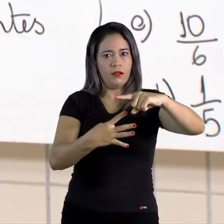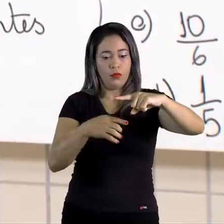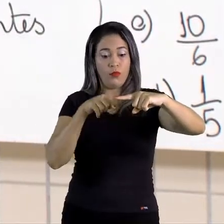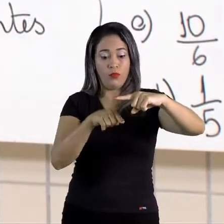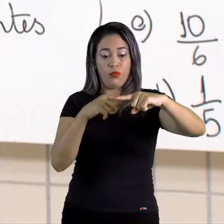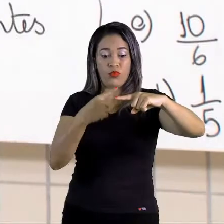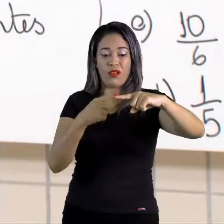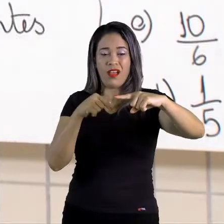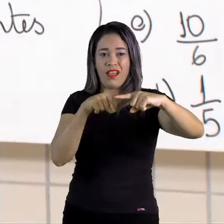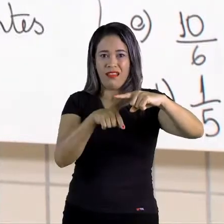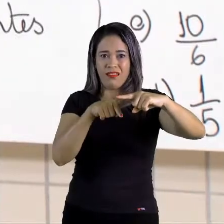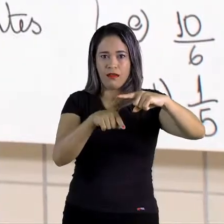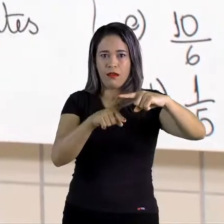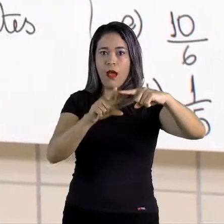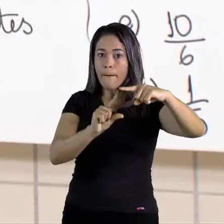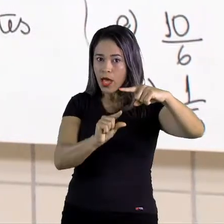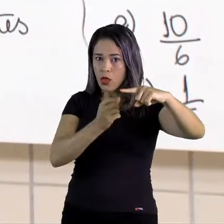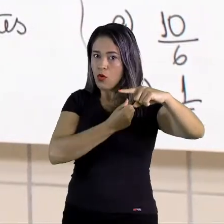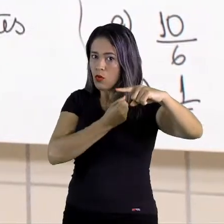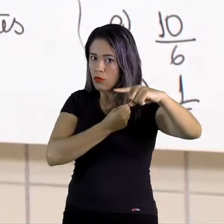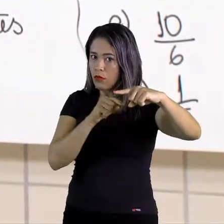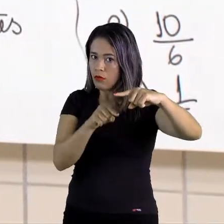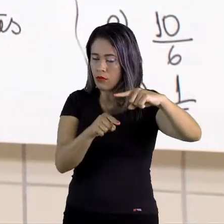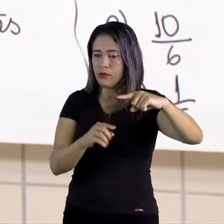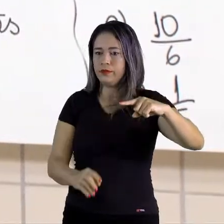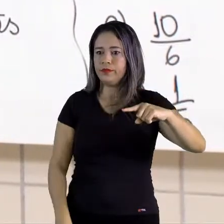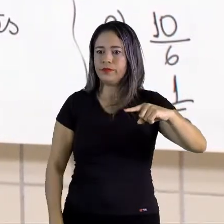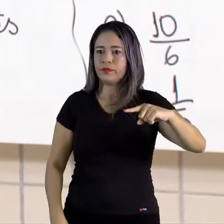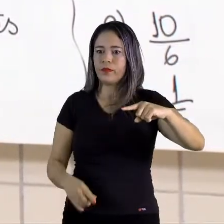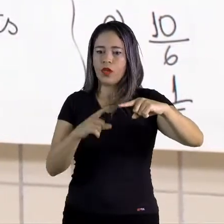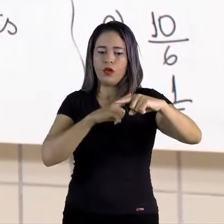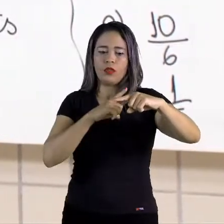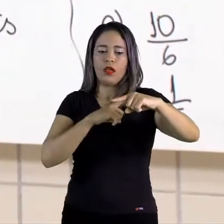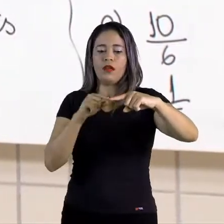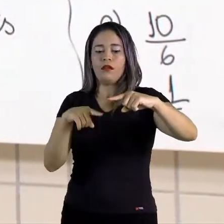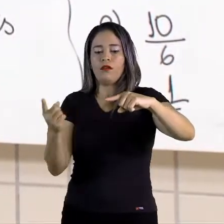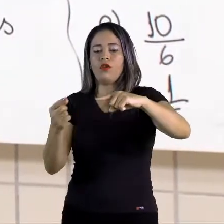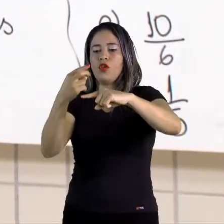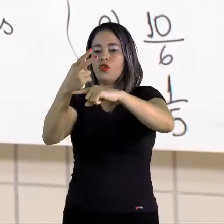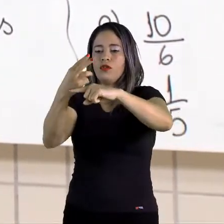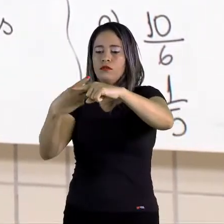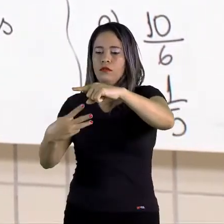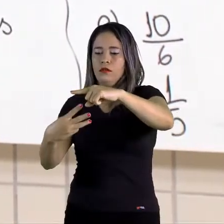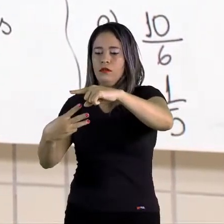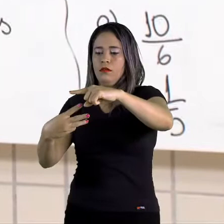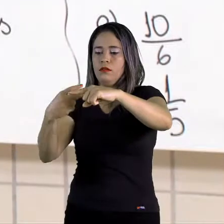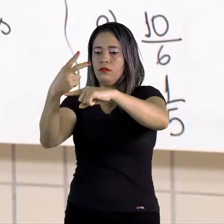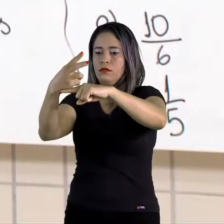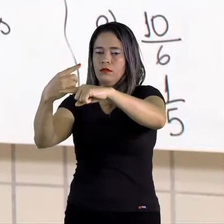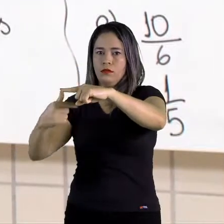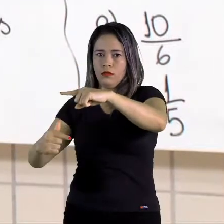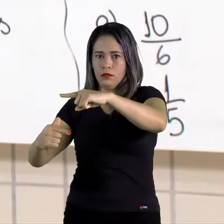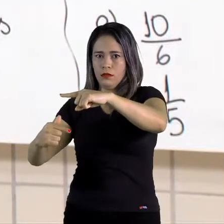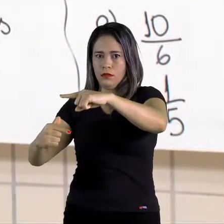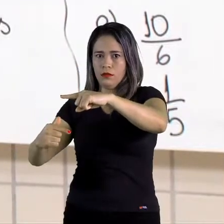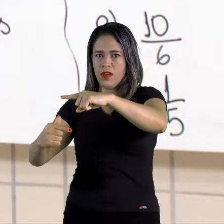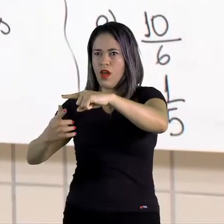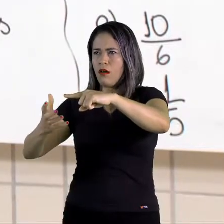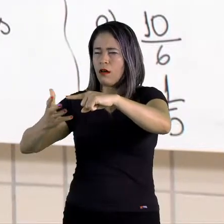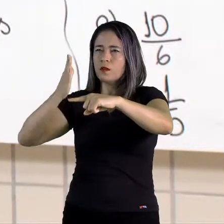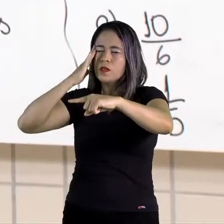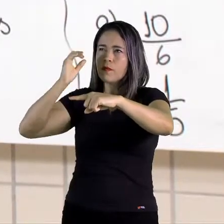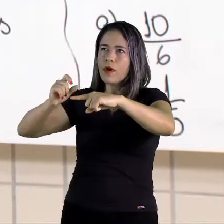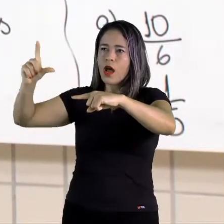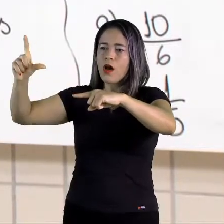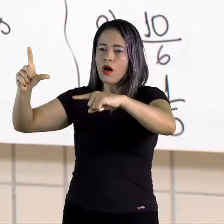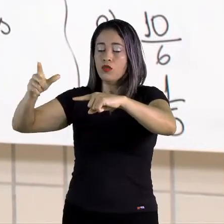maior. Eu tenho aqui 2/3 e 2/7. Eu quero saber quem que é maior.